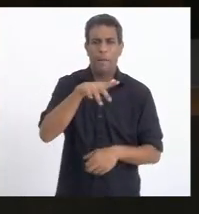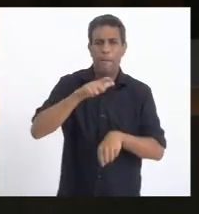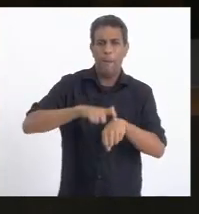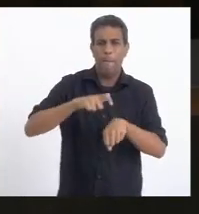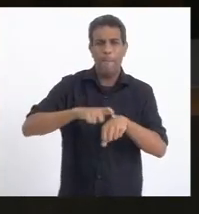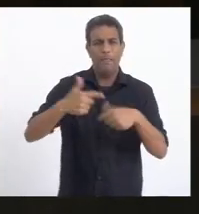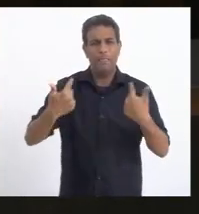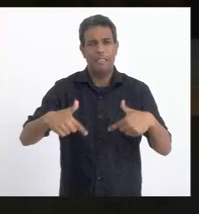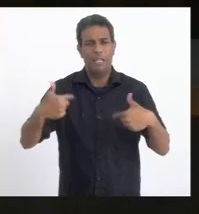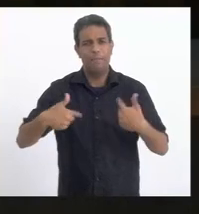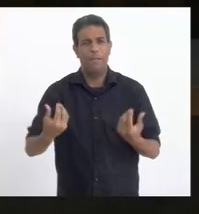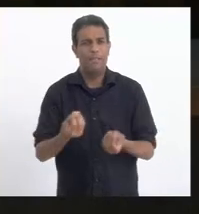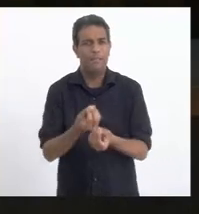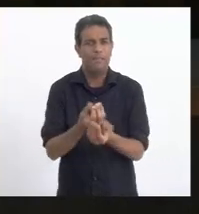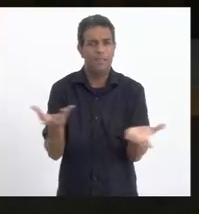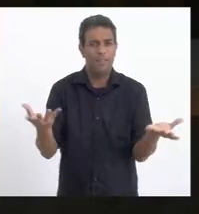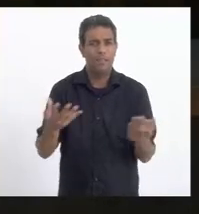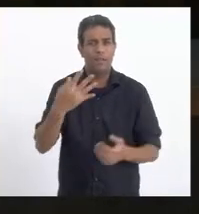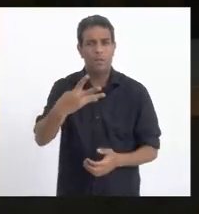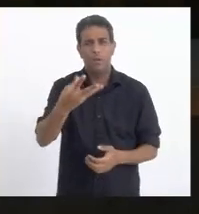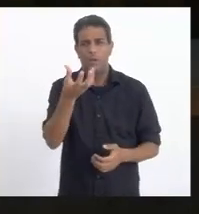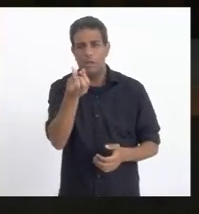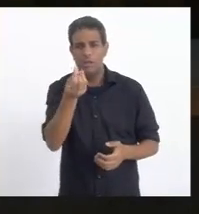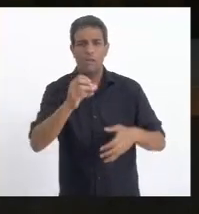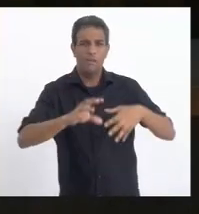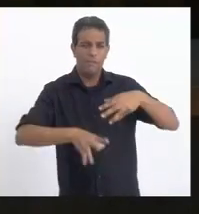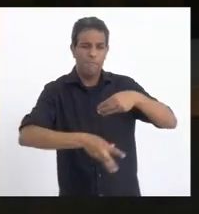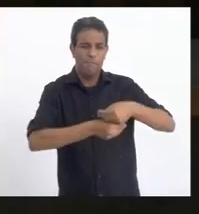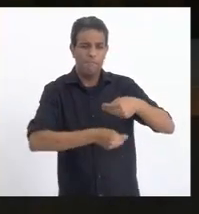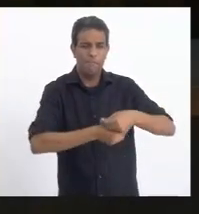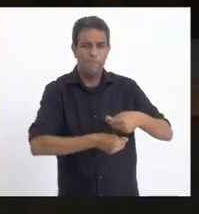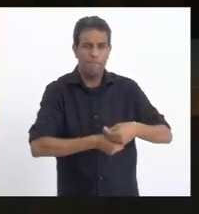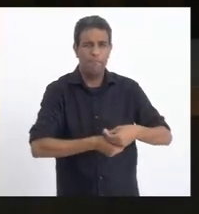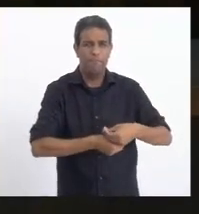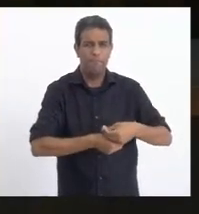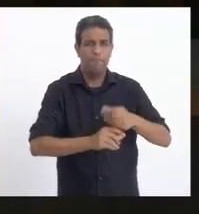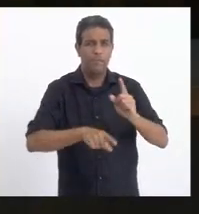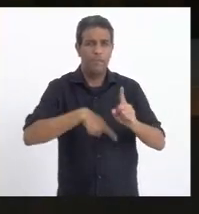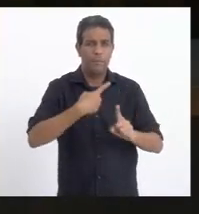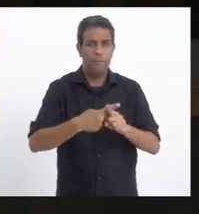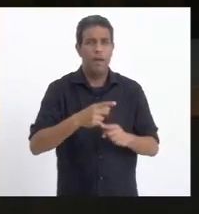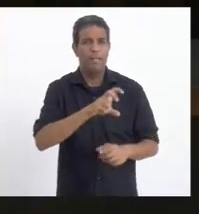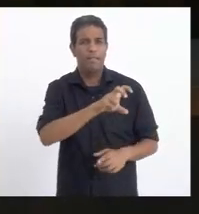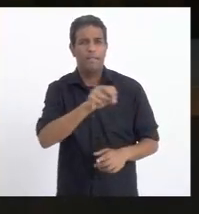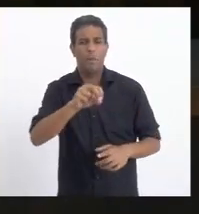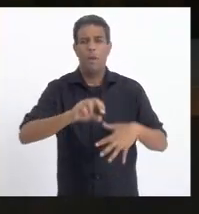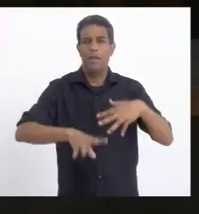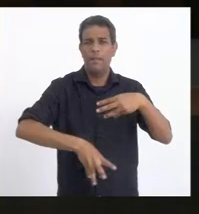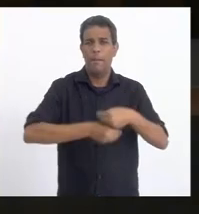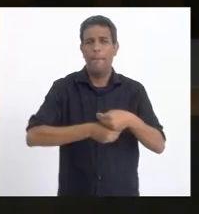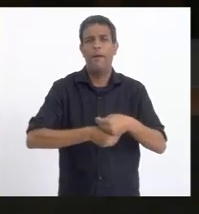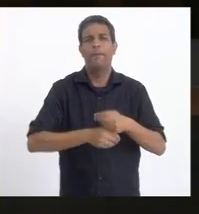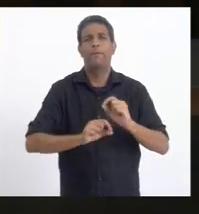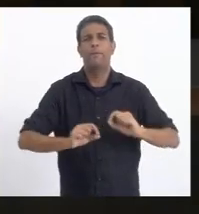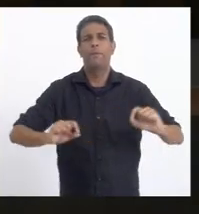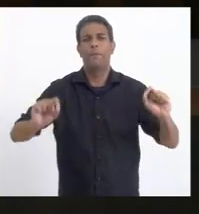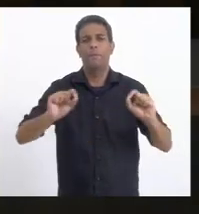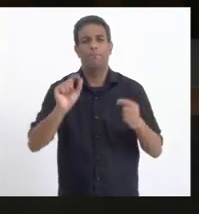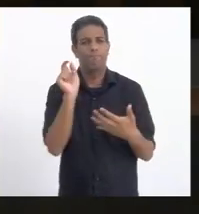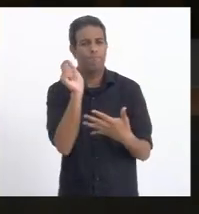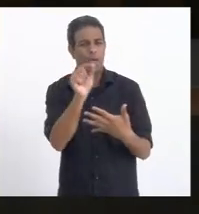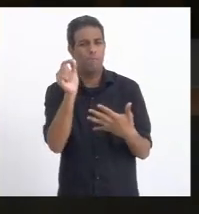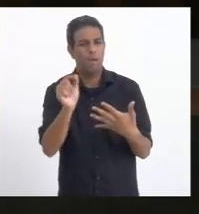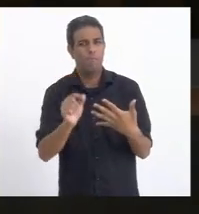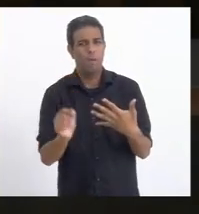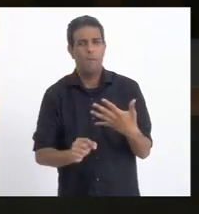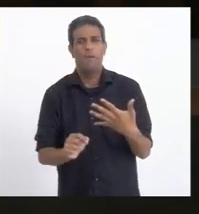nem eu ofereci 46 emendas agora eu acho que já chegou a 50 mas eu tô pegando apenas os pontos